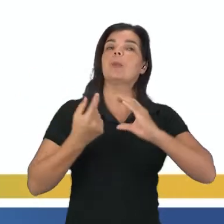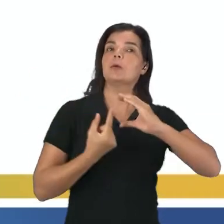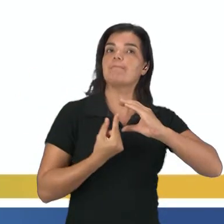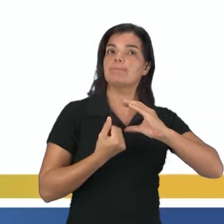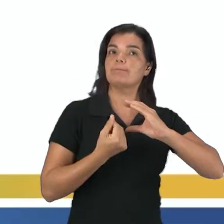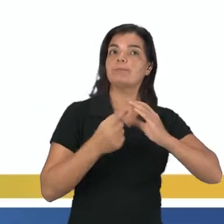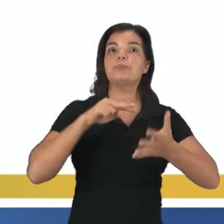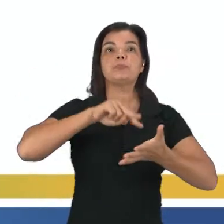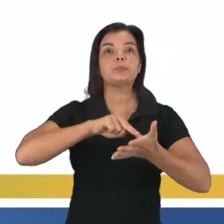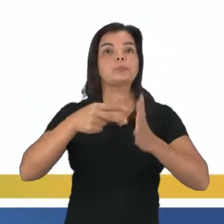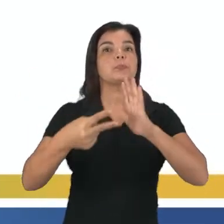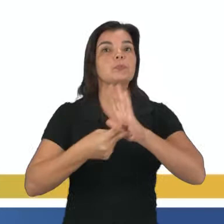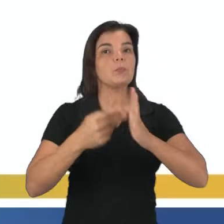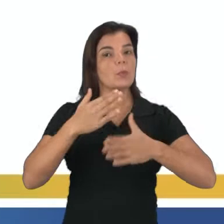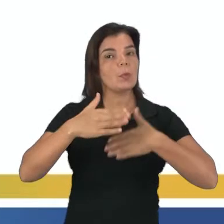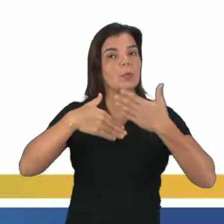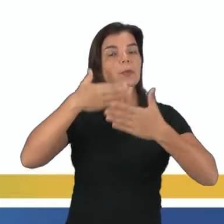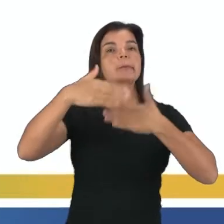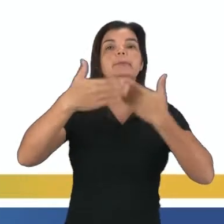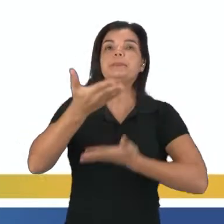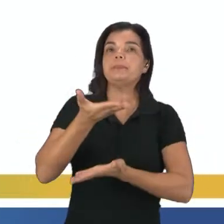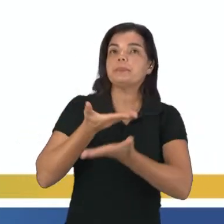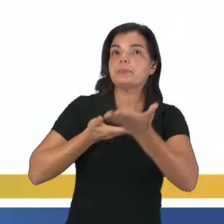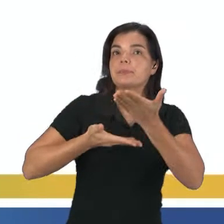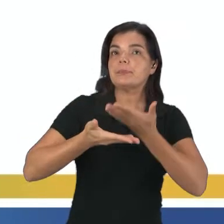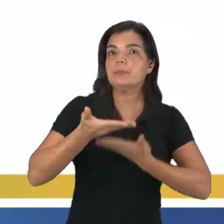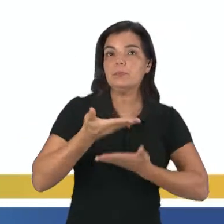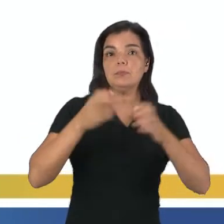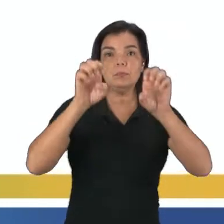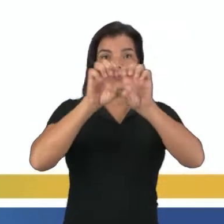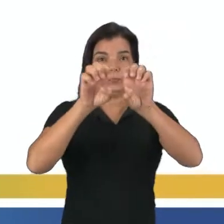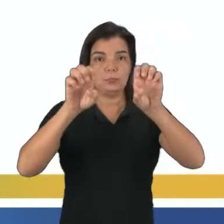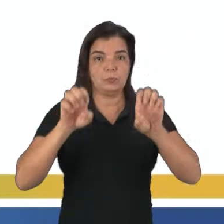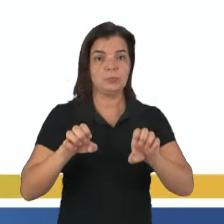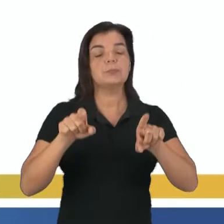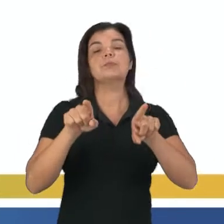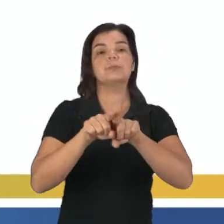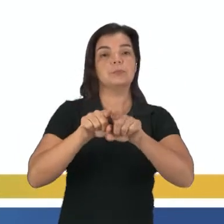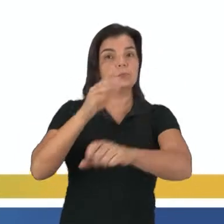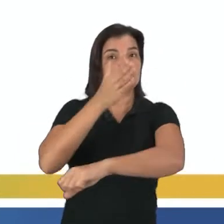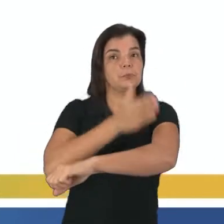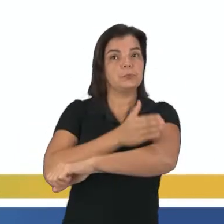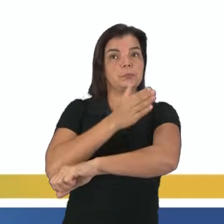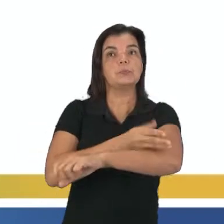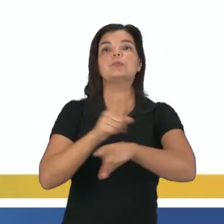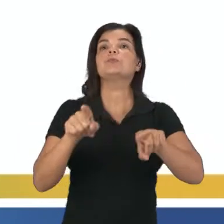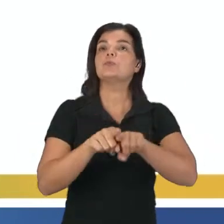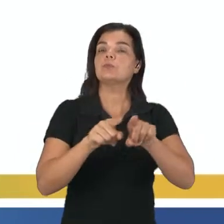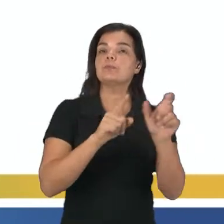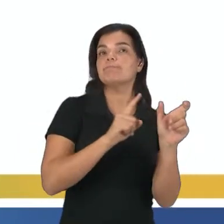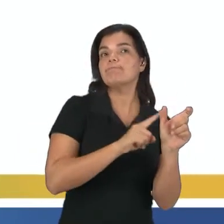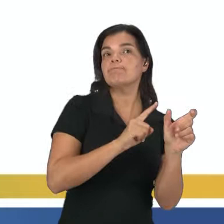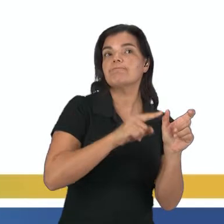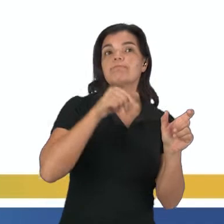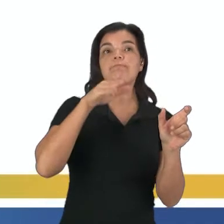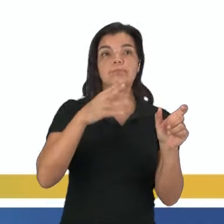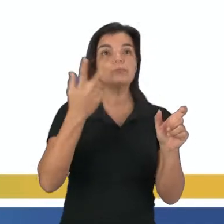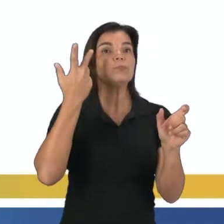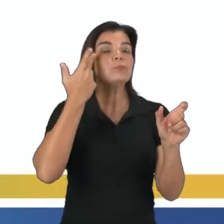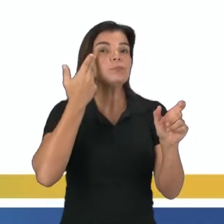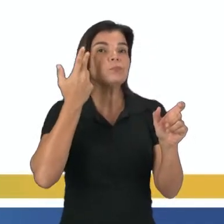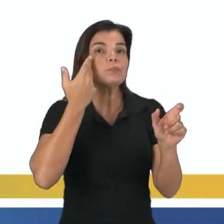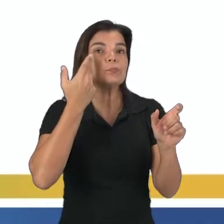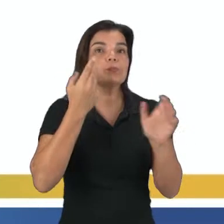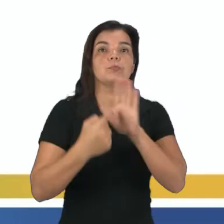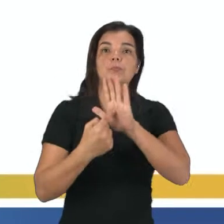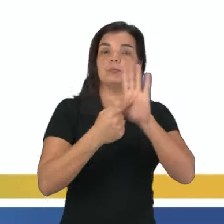capitalismo e significando uma evolução em relação às estruturas medievais, o termo é mais comumente